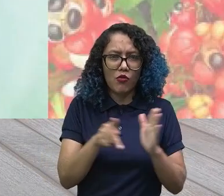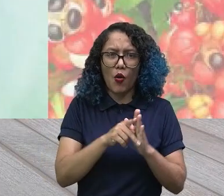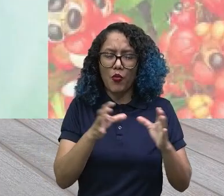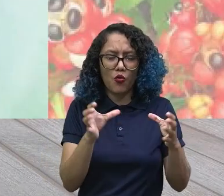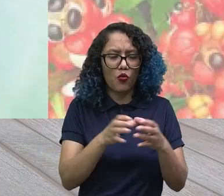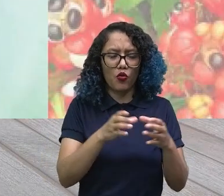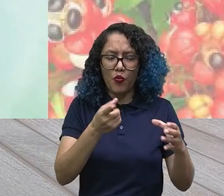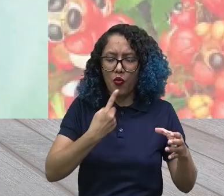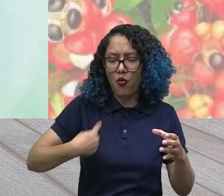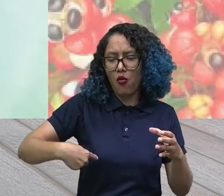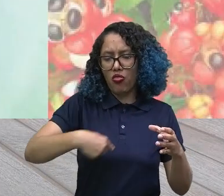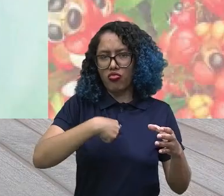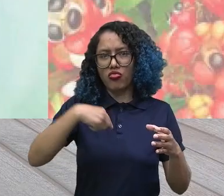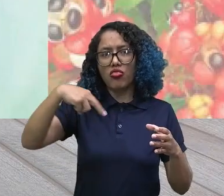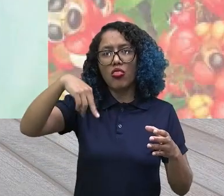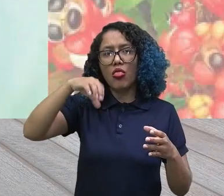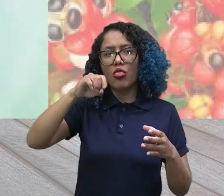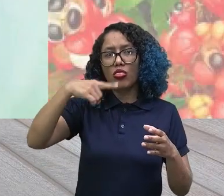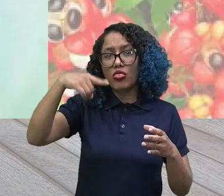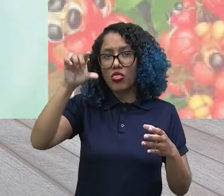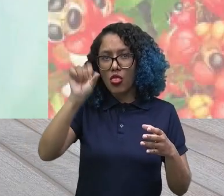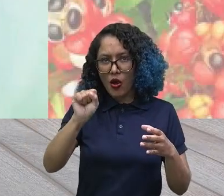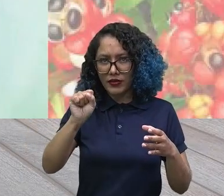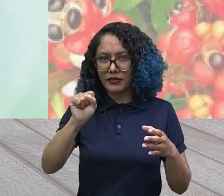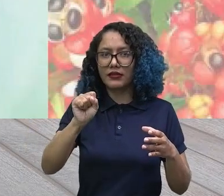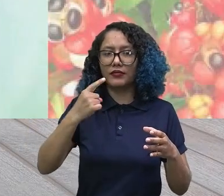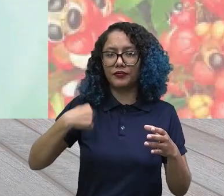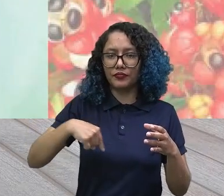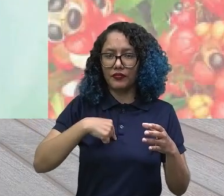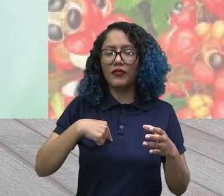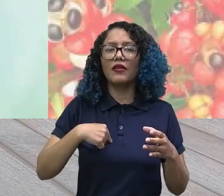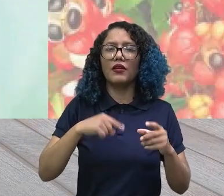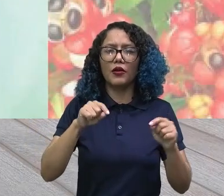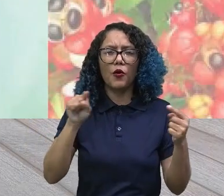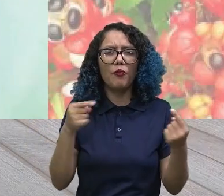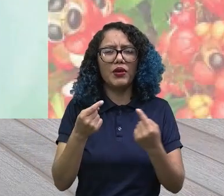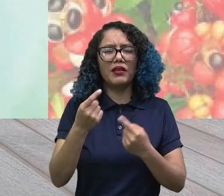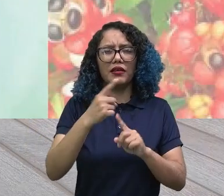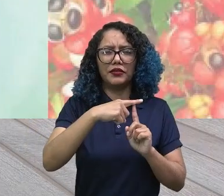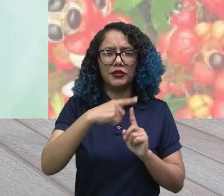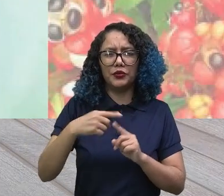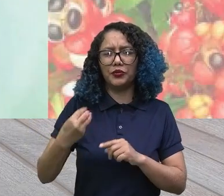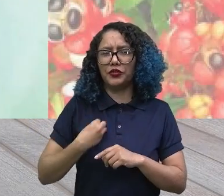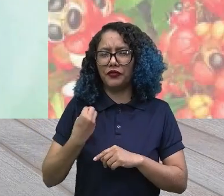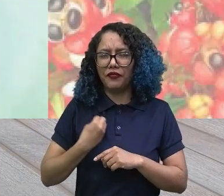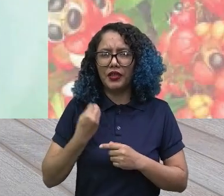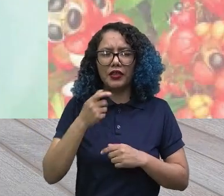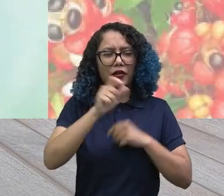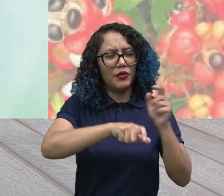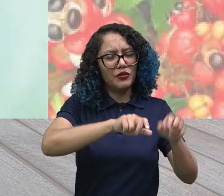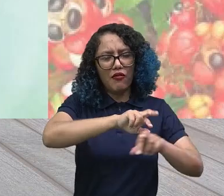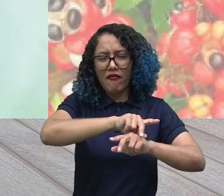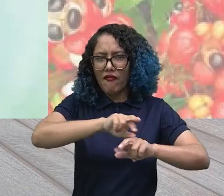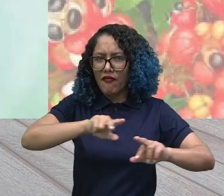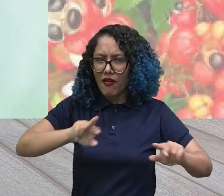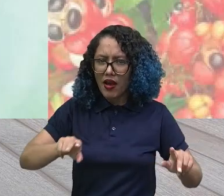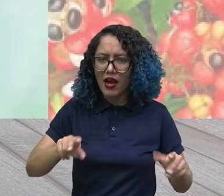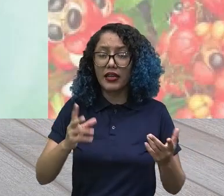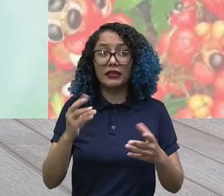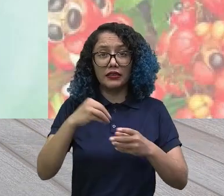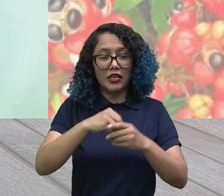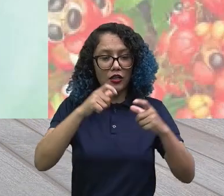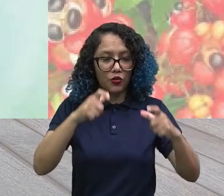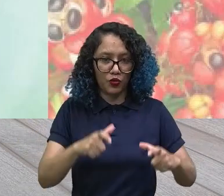em um local, a gente acaba se juntando a diversos modos de vida e diversas pessoas, e isso em um determinado